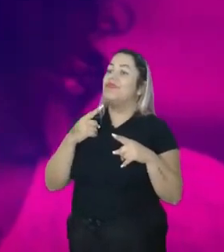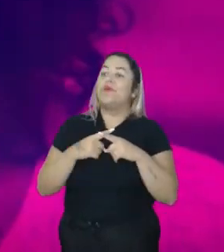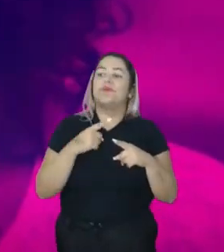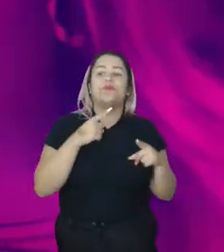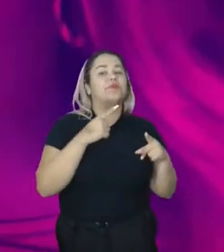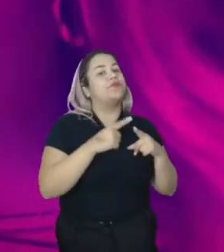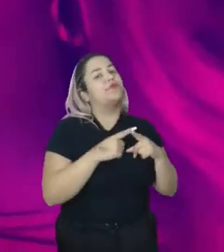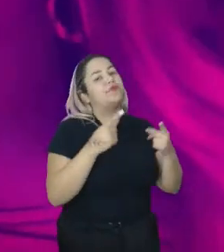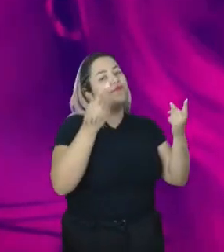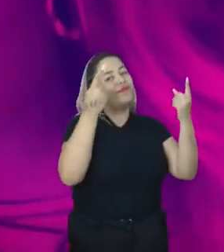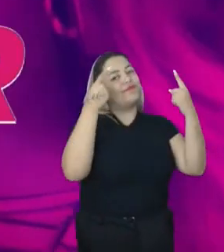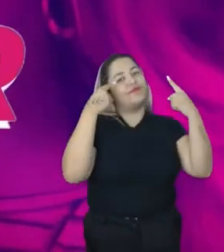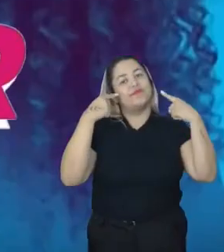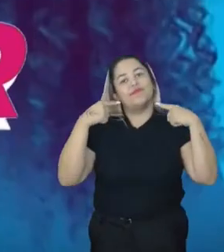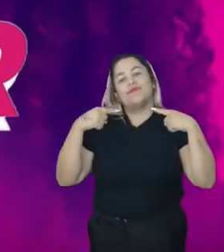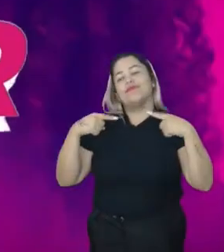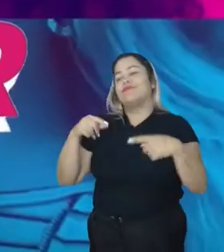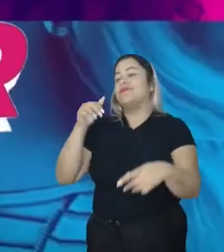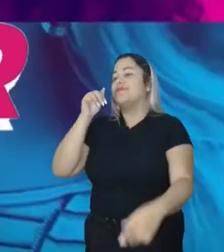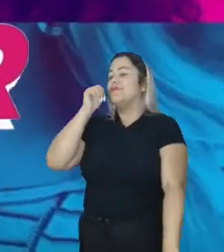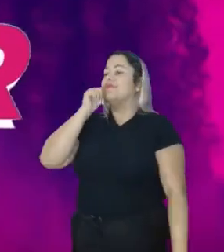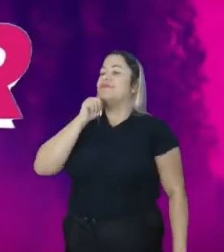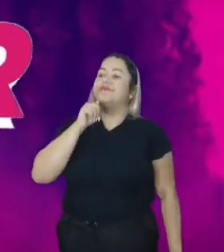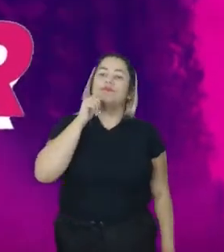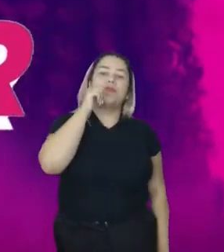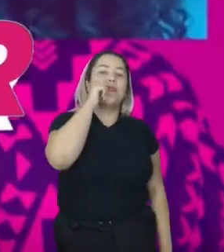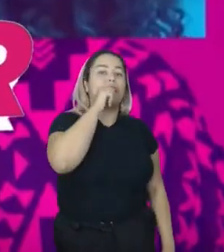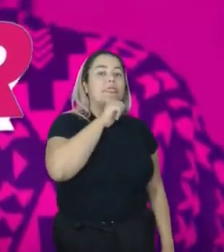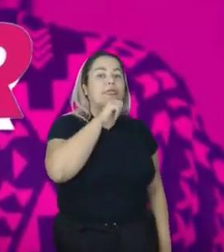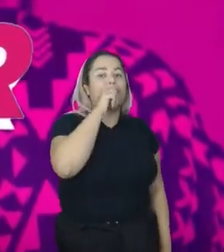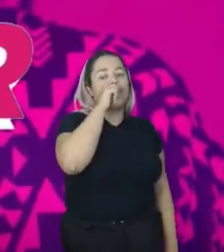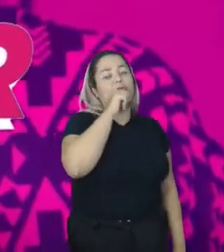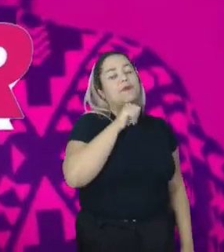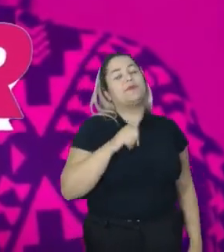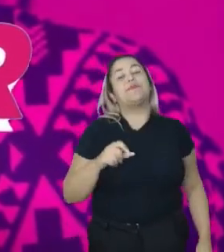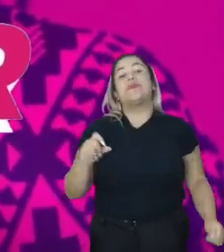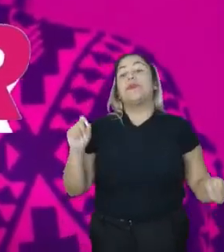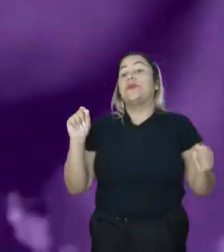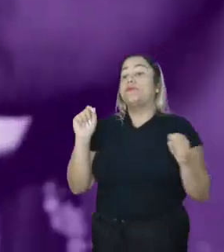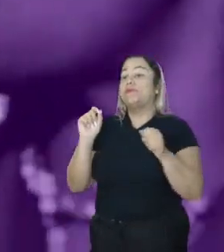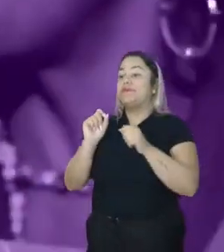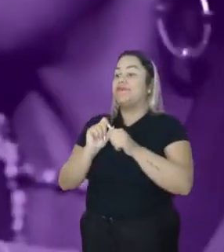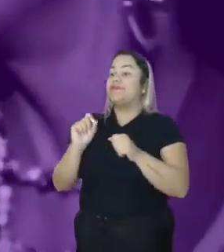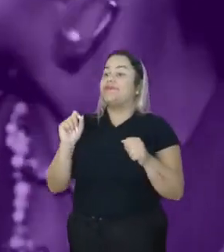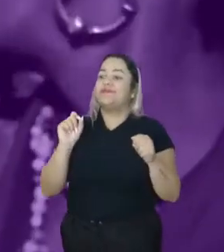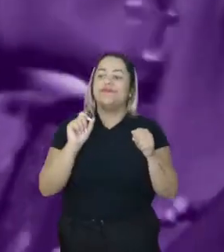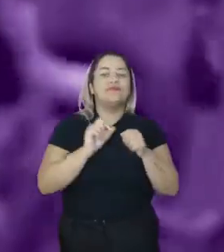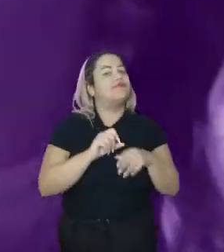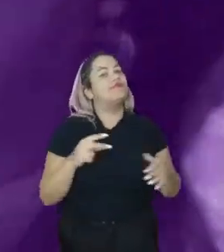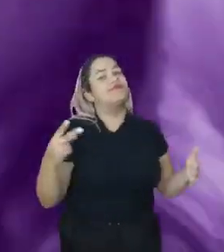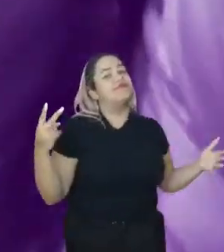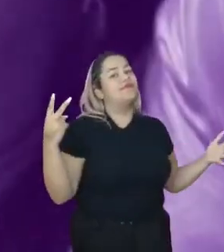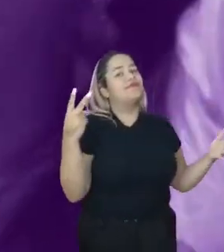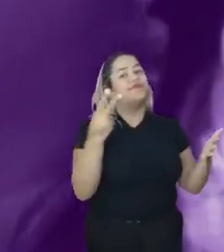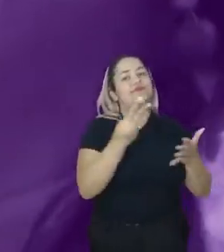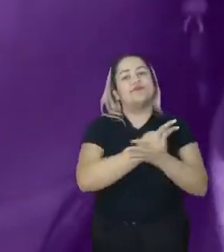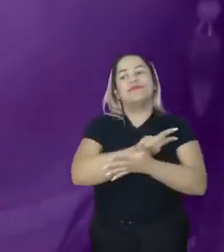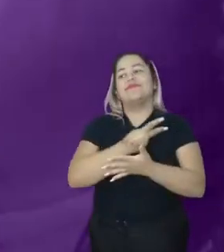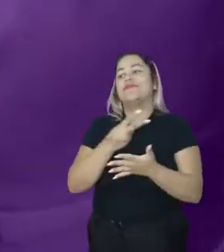Porque eu sou mulher Pra fazer